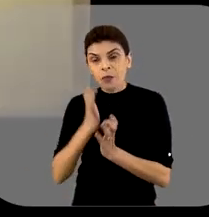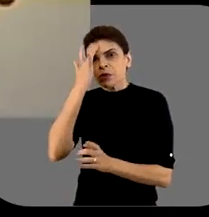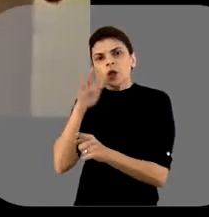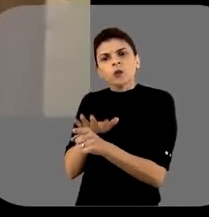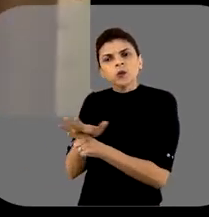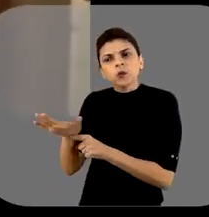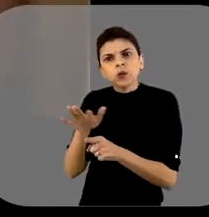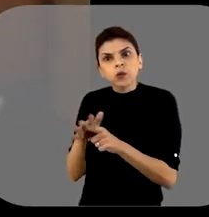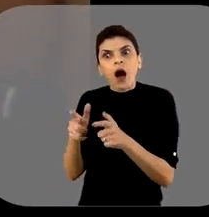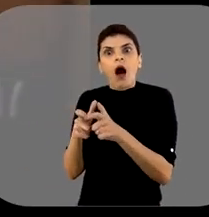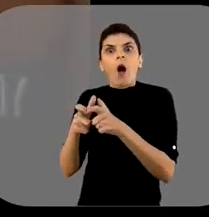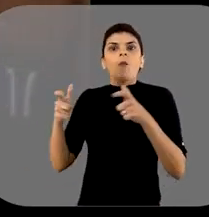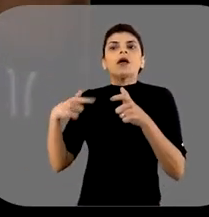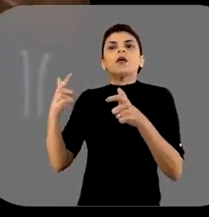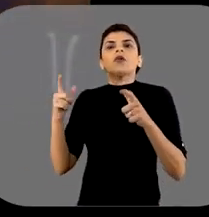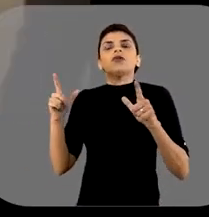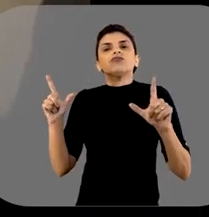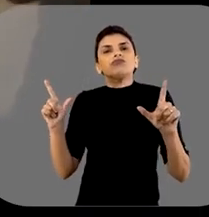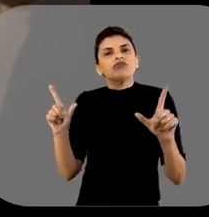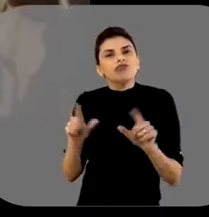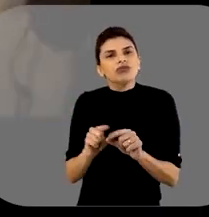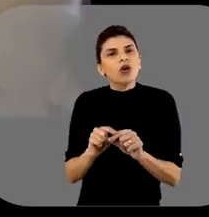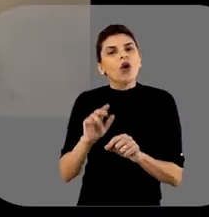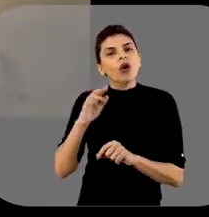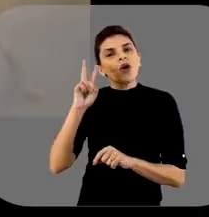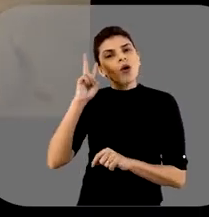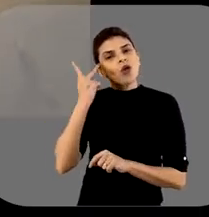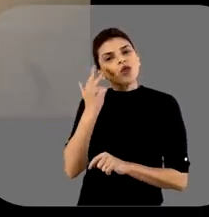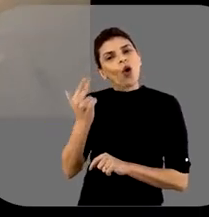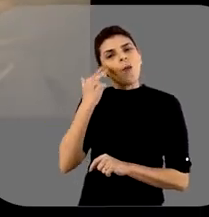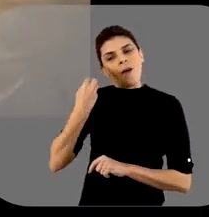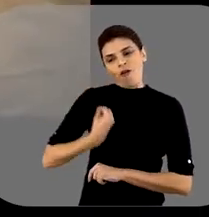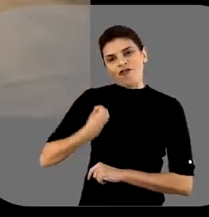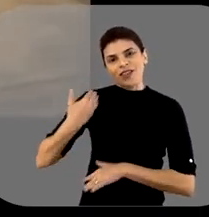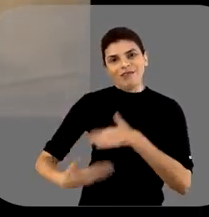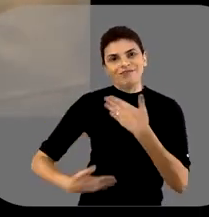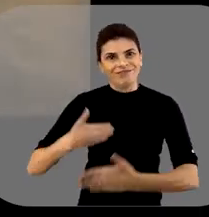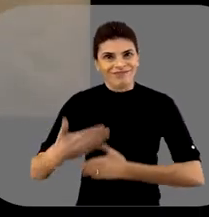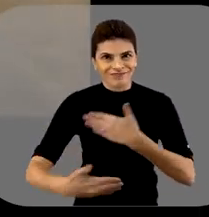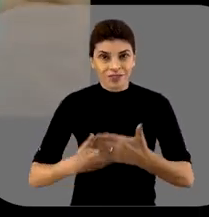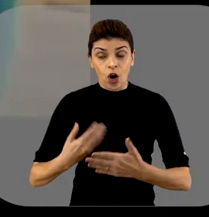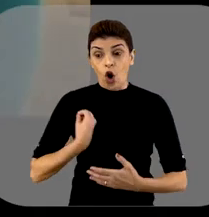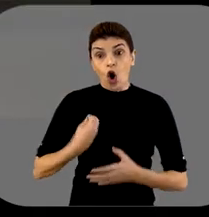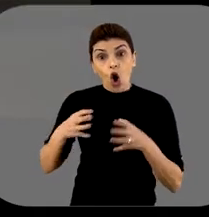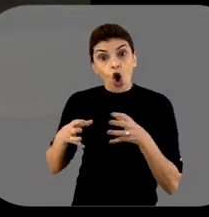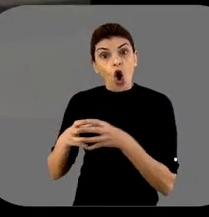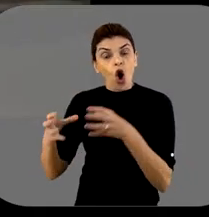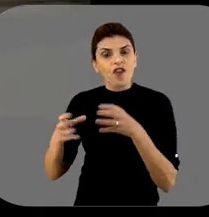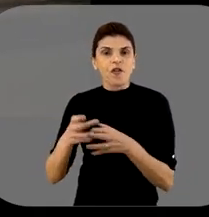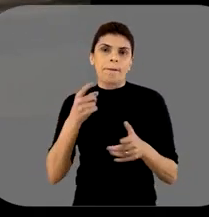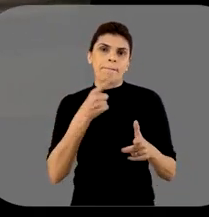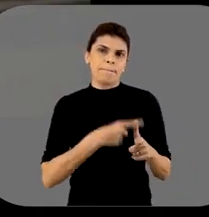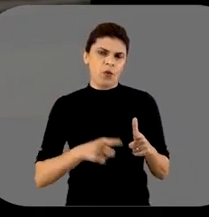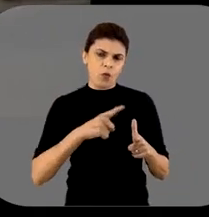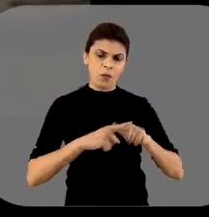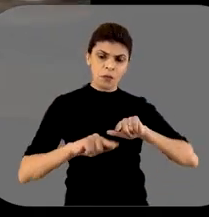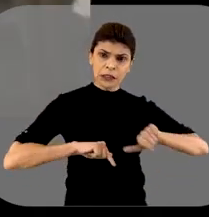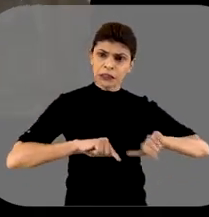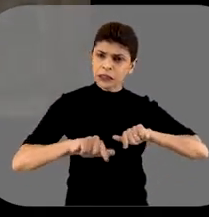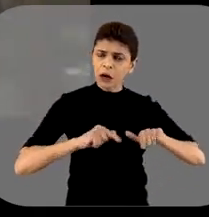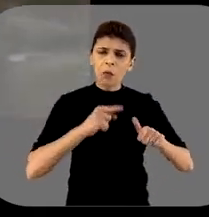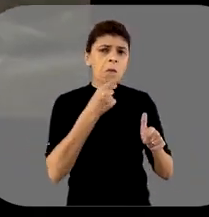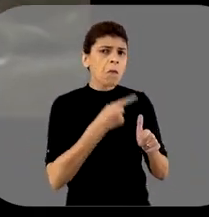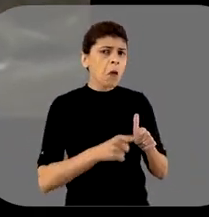e depois ela diminui. Quer dizer, ele começa a viver a sua vida normalmente. A conviver com seus problemas e a trabalhar os